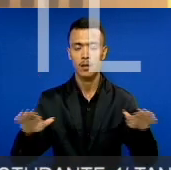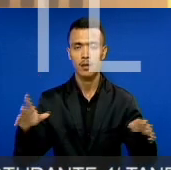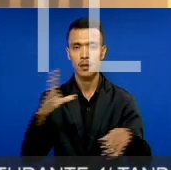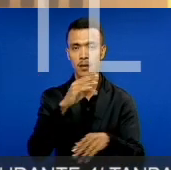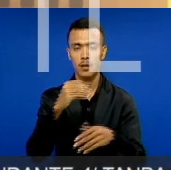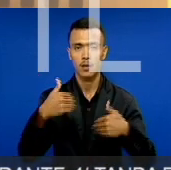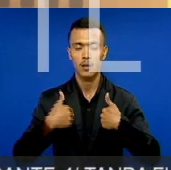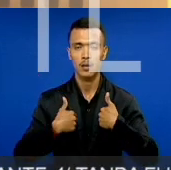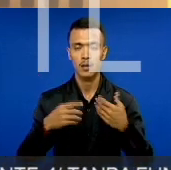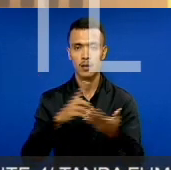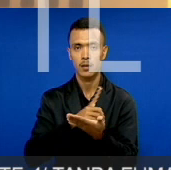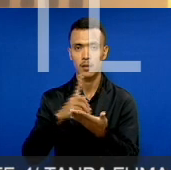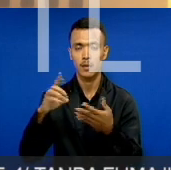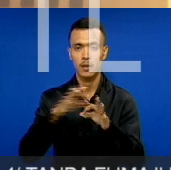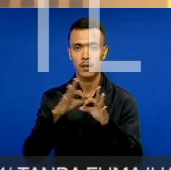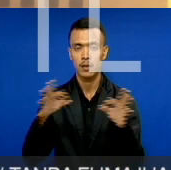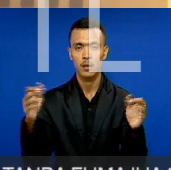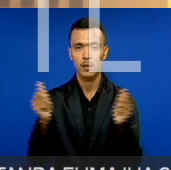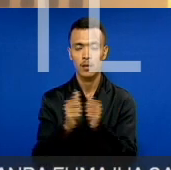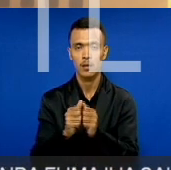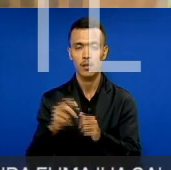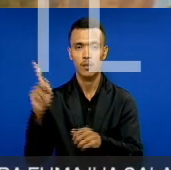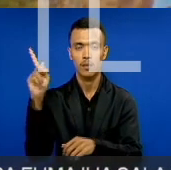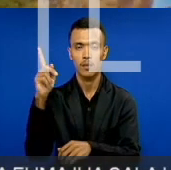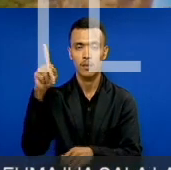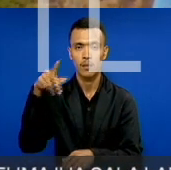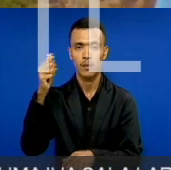durante a celebração Semana Santa no Páscoa.